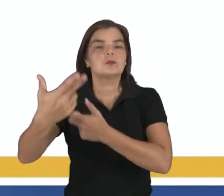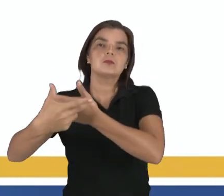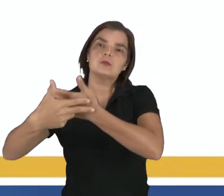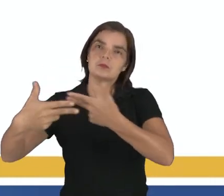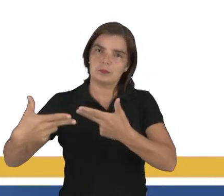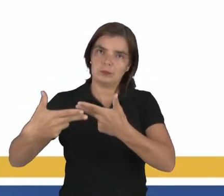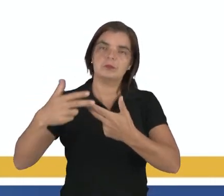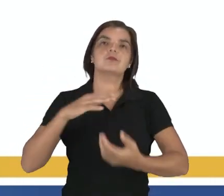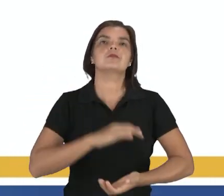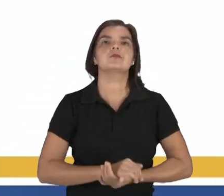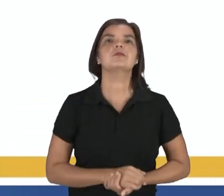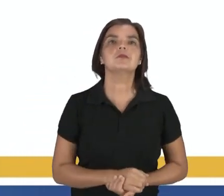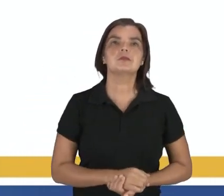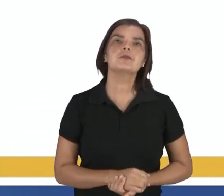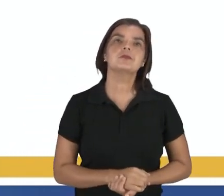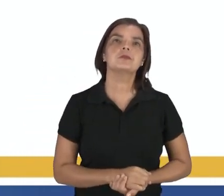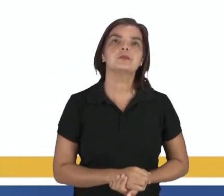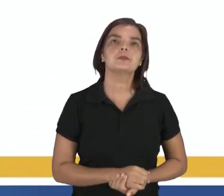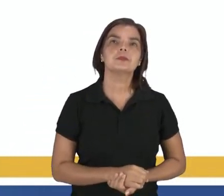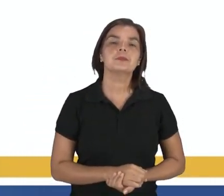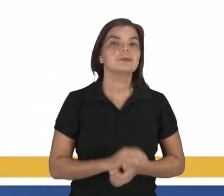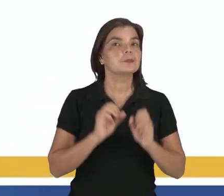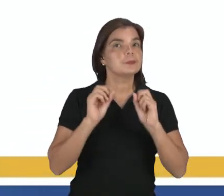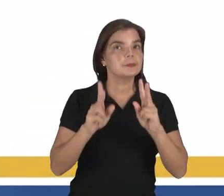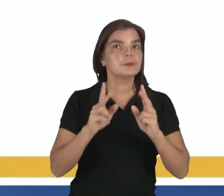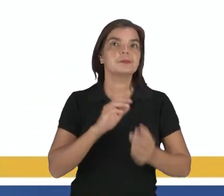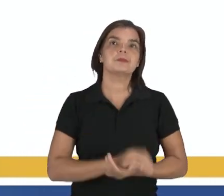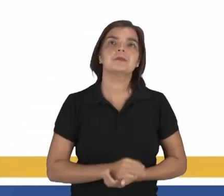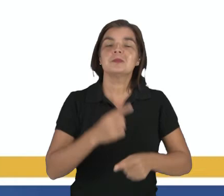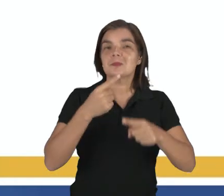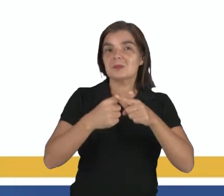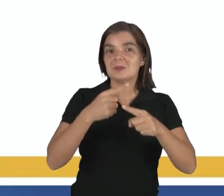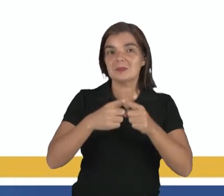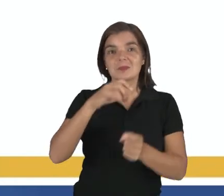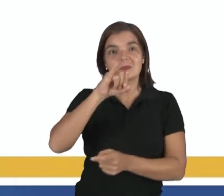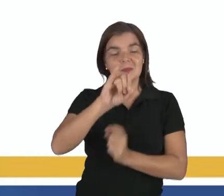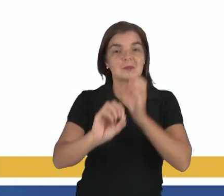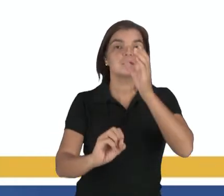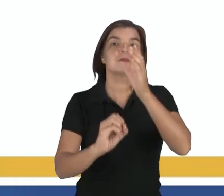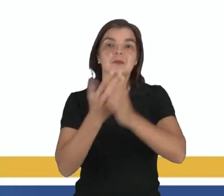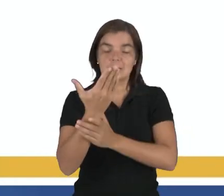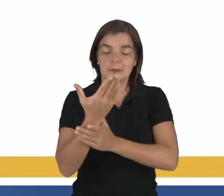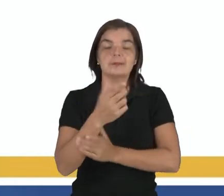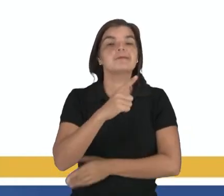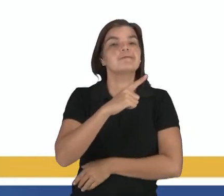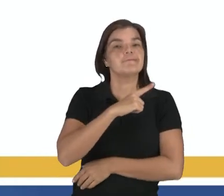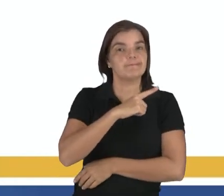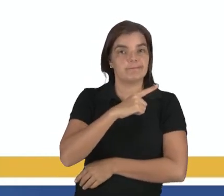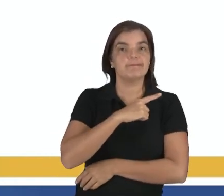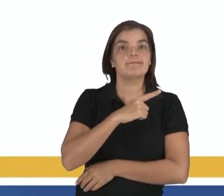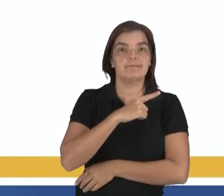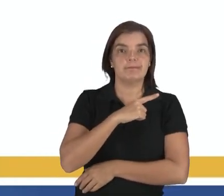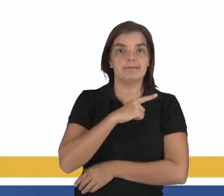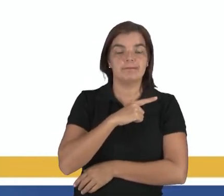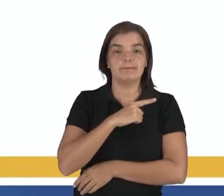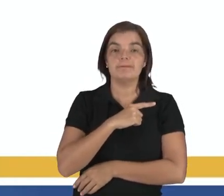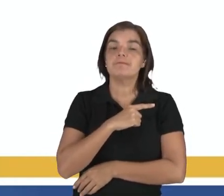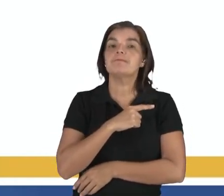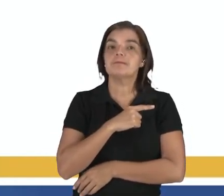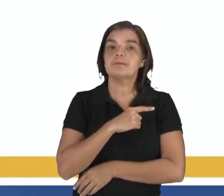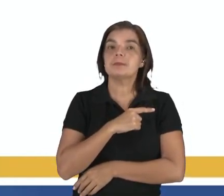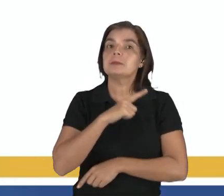quantidade de átomos presente no produto, ok? Porque se isso acontecer, nós temos a conservação das